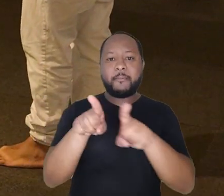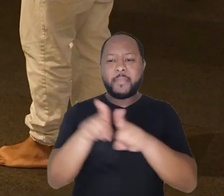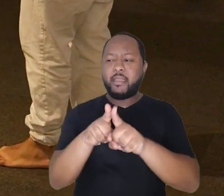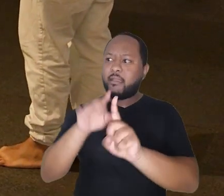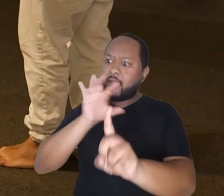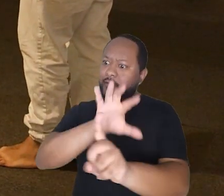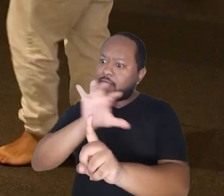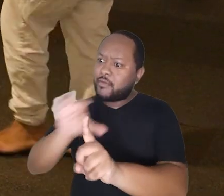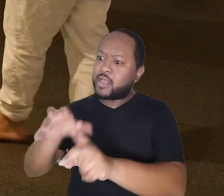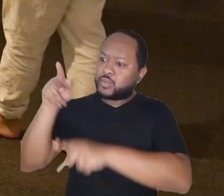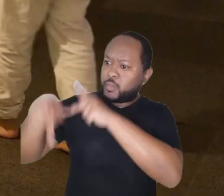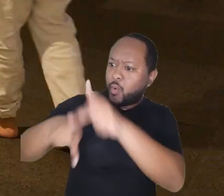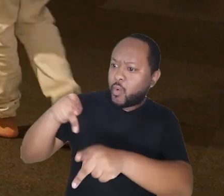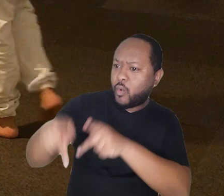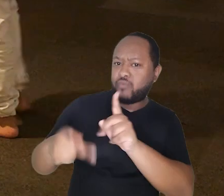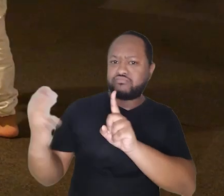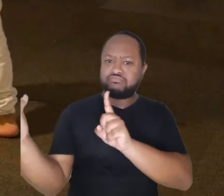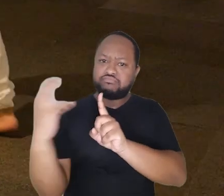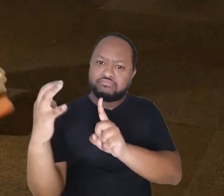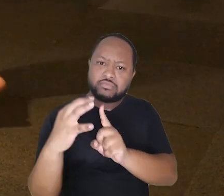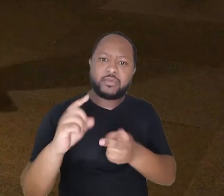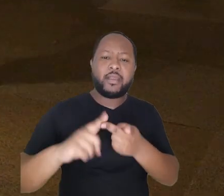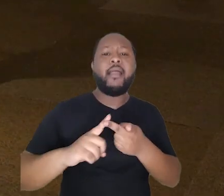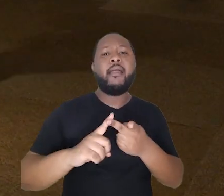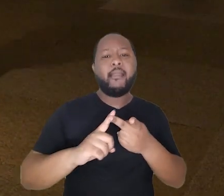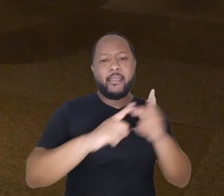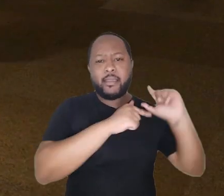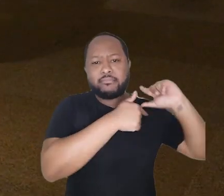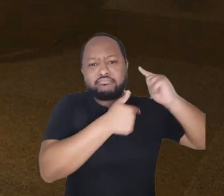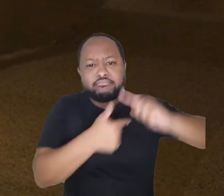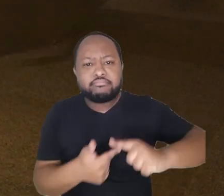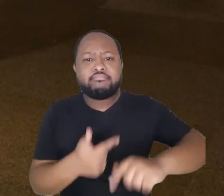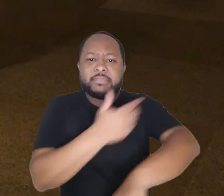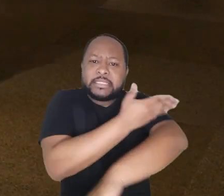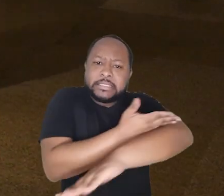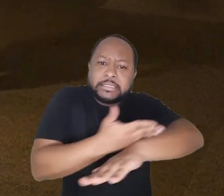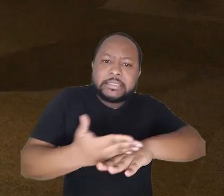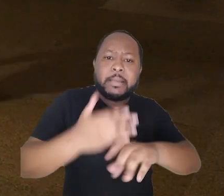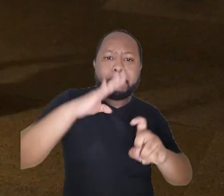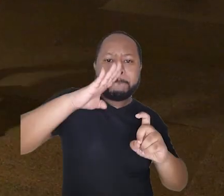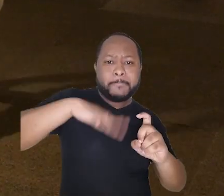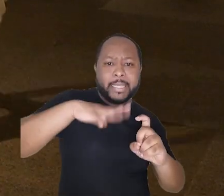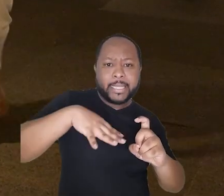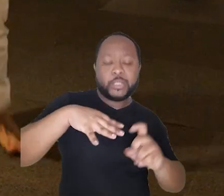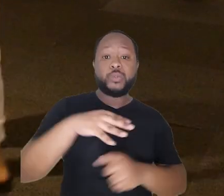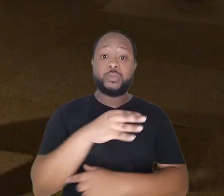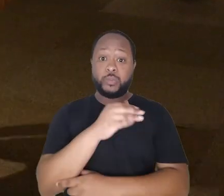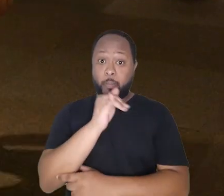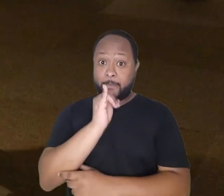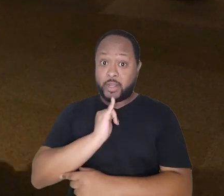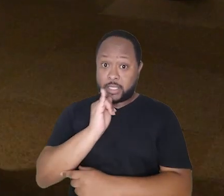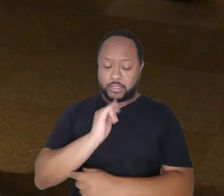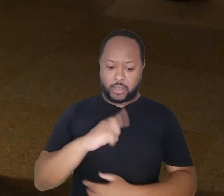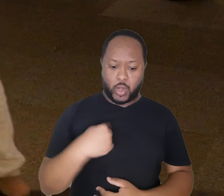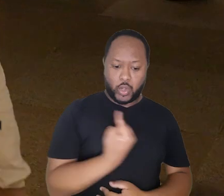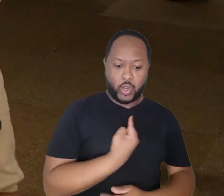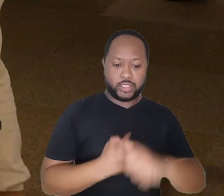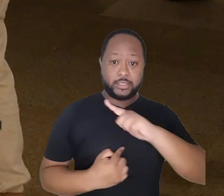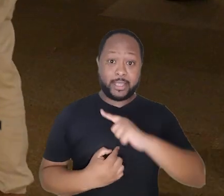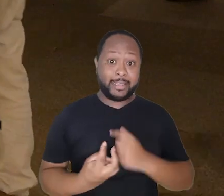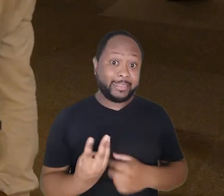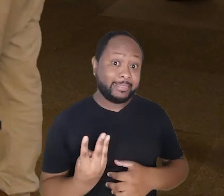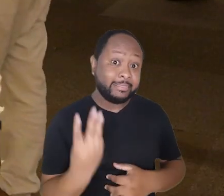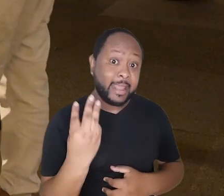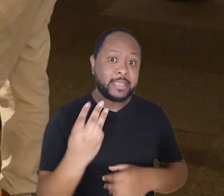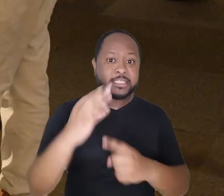contato com a população, ritos, crenças, mitos. Então, por exemplo, a gente tem aqui 3 obras